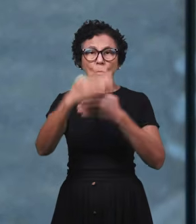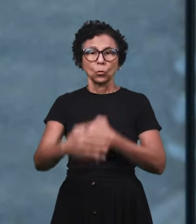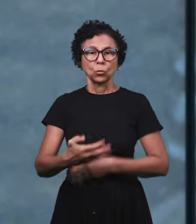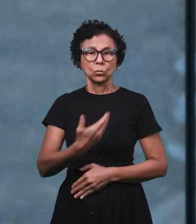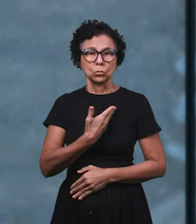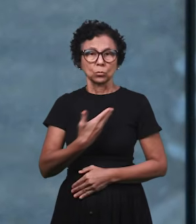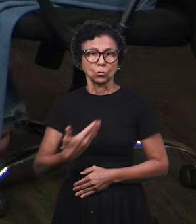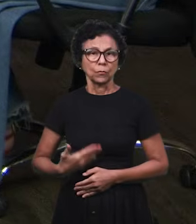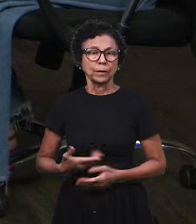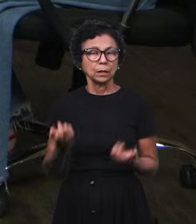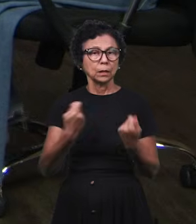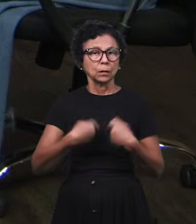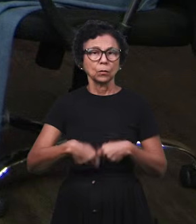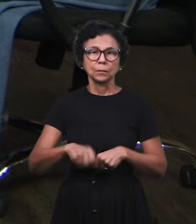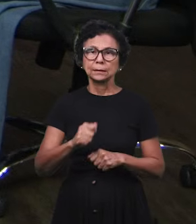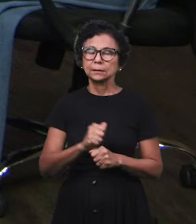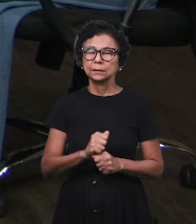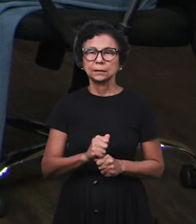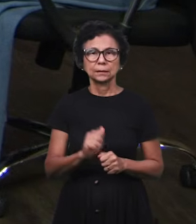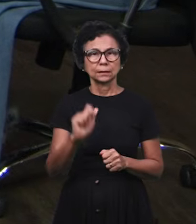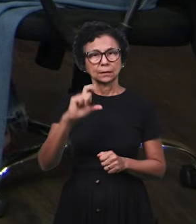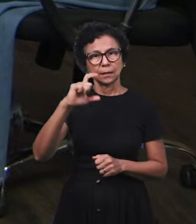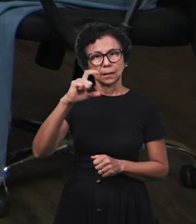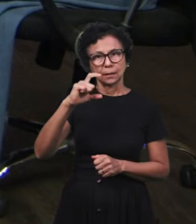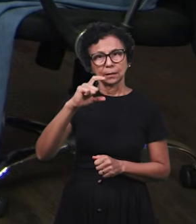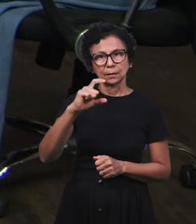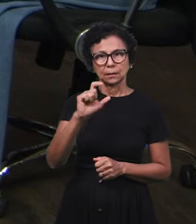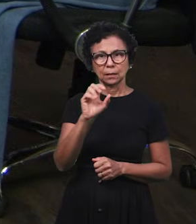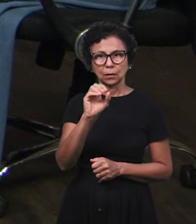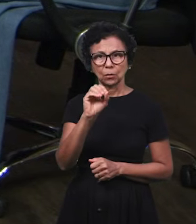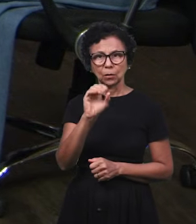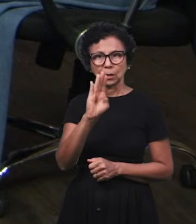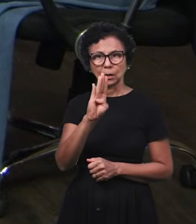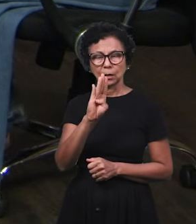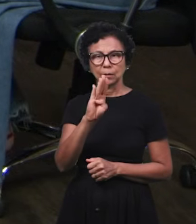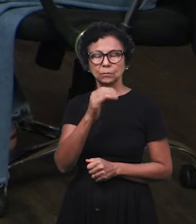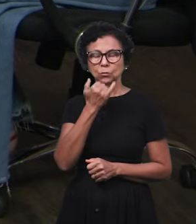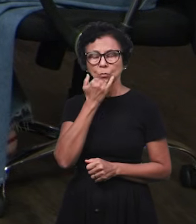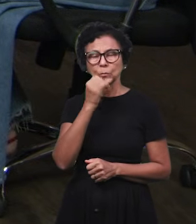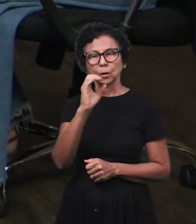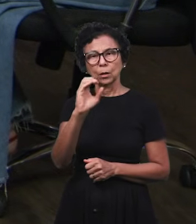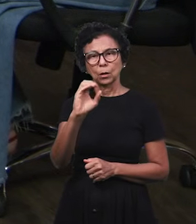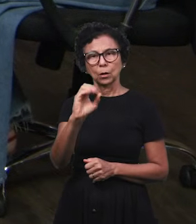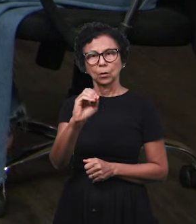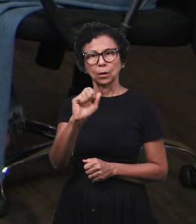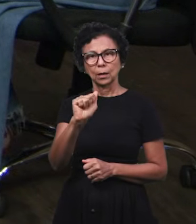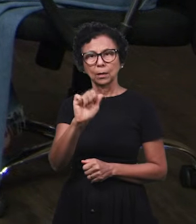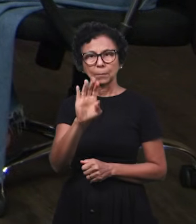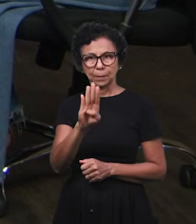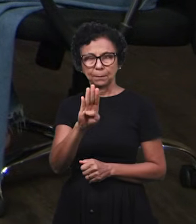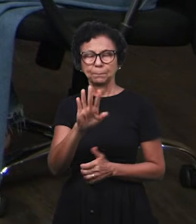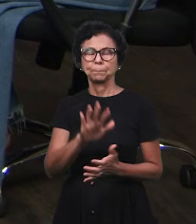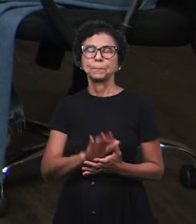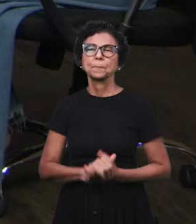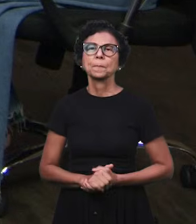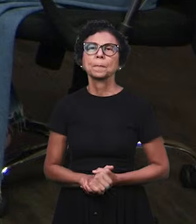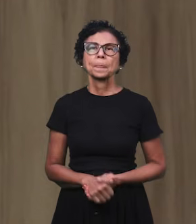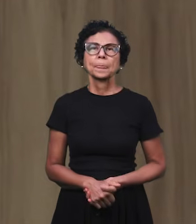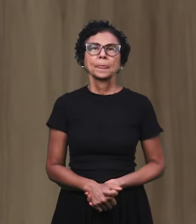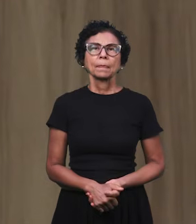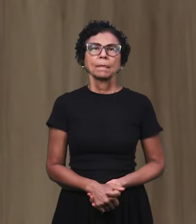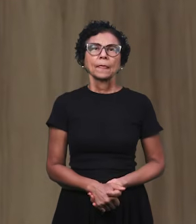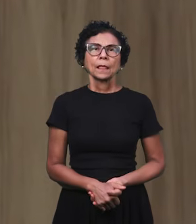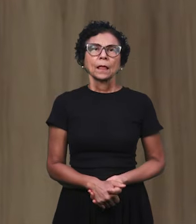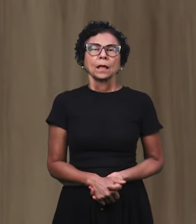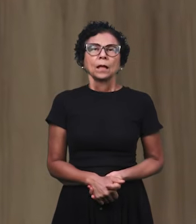seguir aqui no estúdio com a próxima pergunta. Boa noite a todos. Meu nome é Eduarda, sou aqui de Vila Velha, da Igreja de Praia da Costa 3, Ministério do